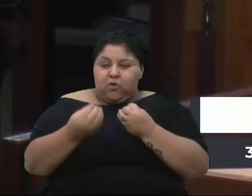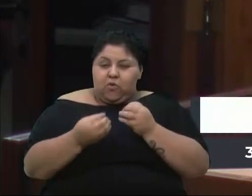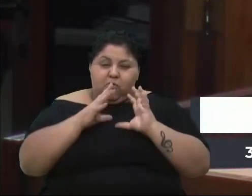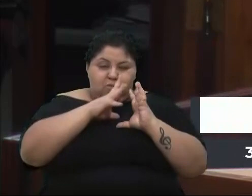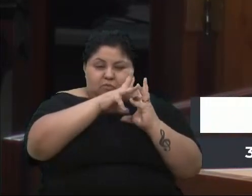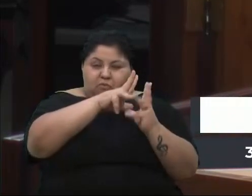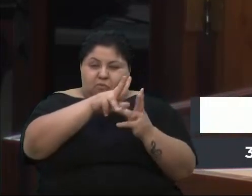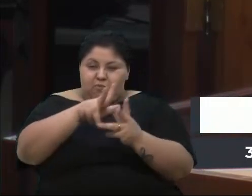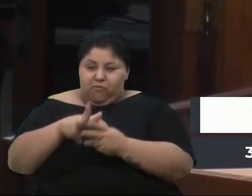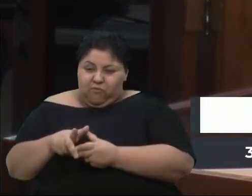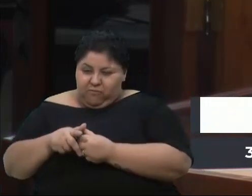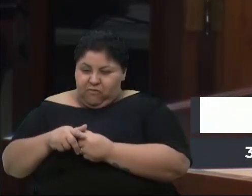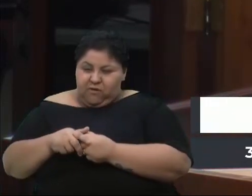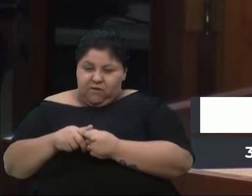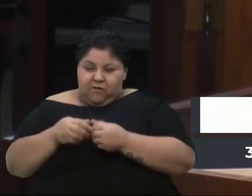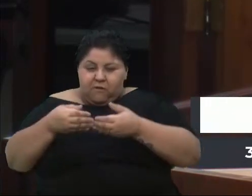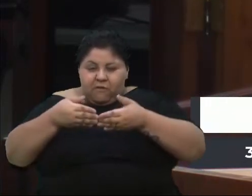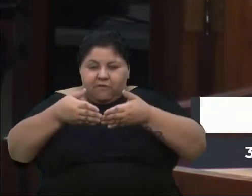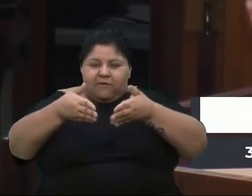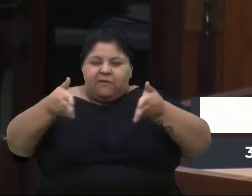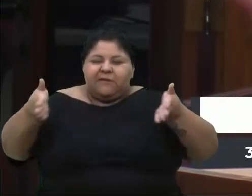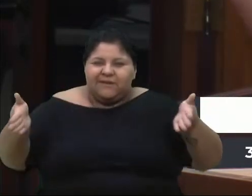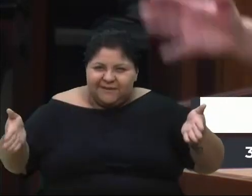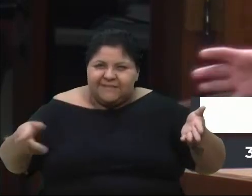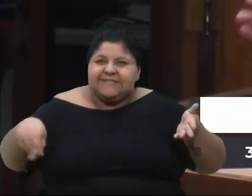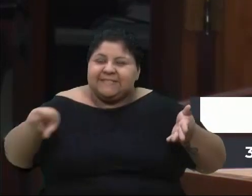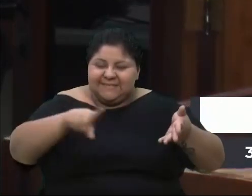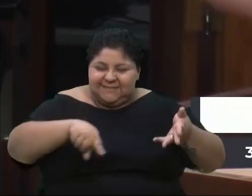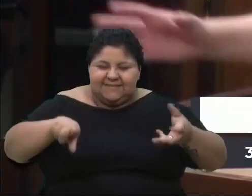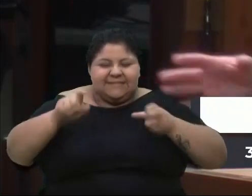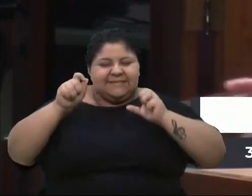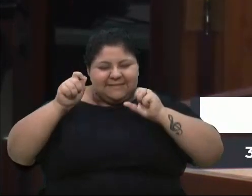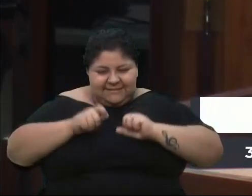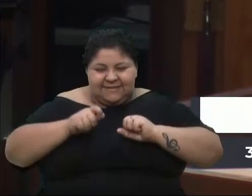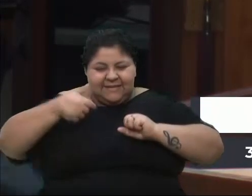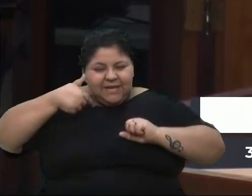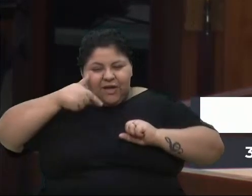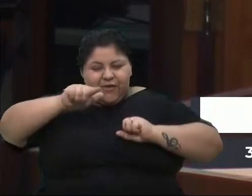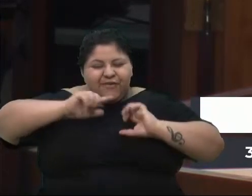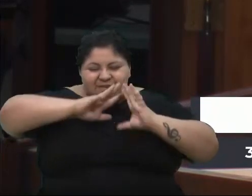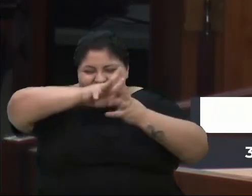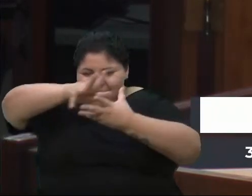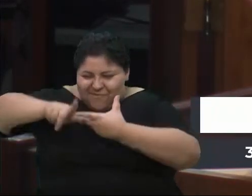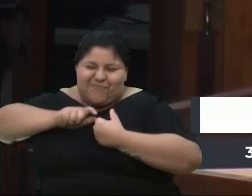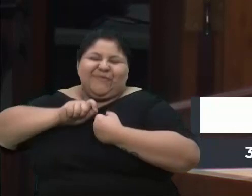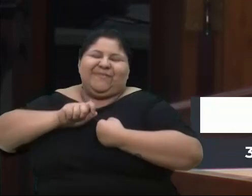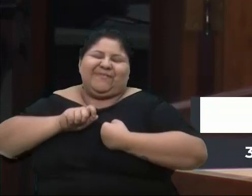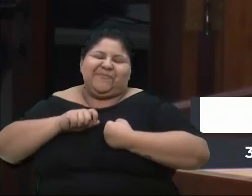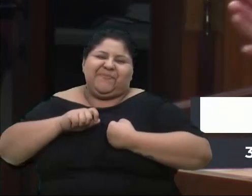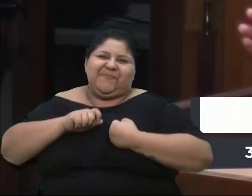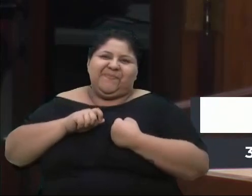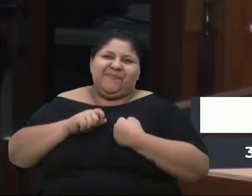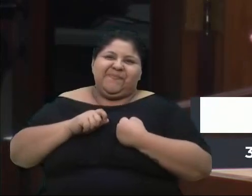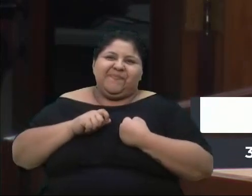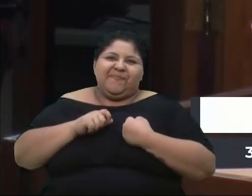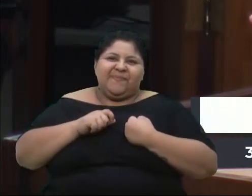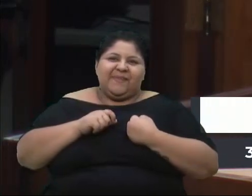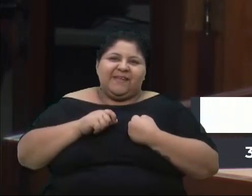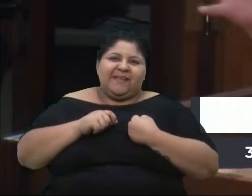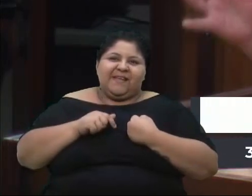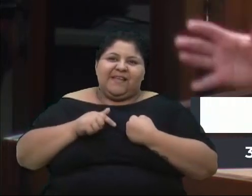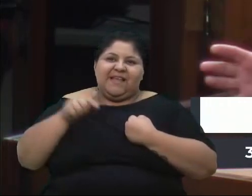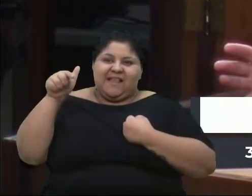inteiro tivesse à nossa disposição e que a gente pudesse conquistar o mundo inteiro. E é aí que a gente